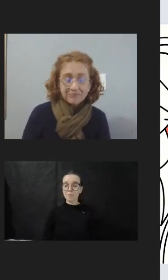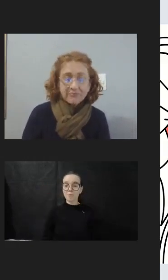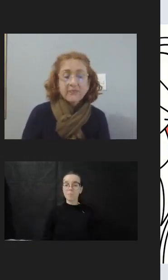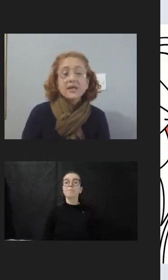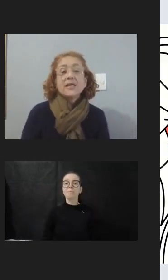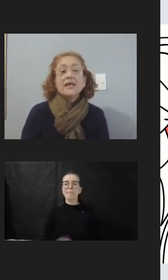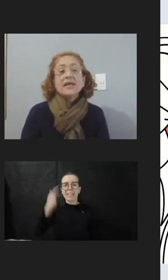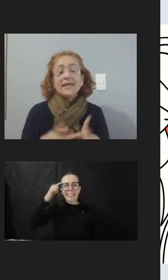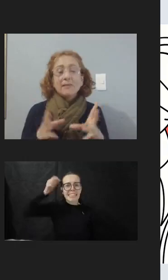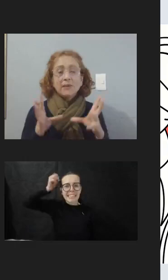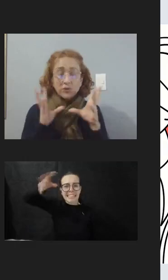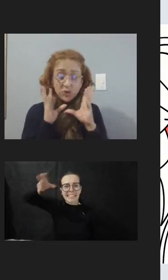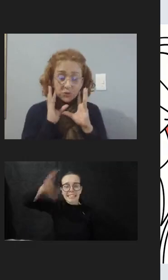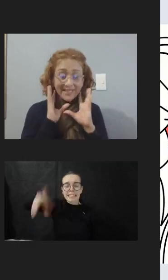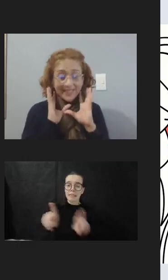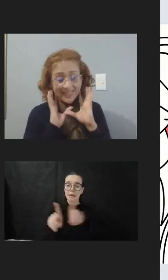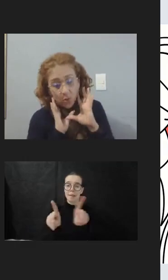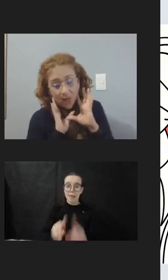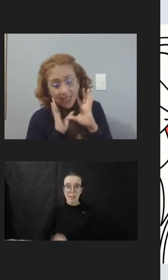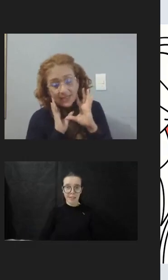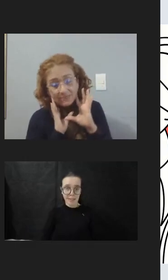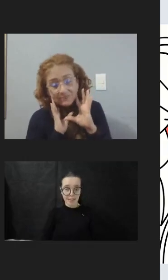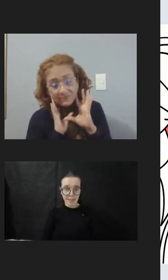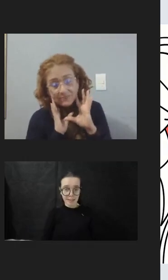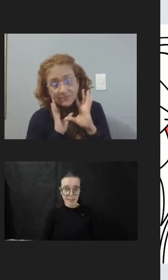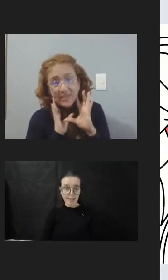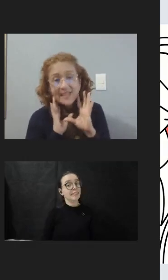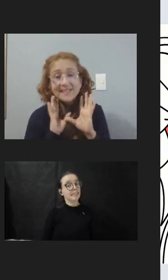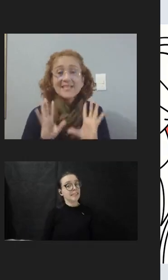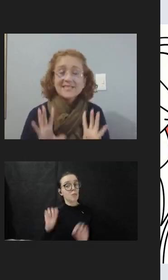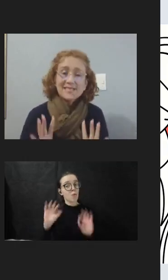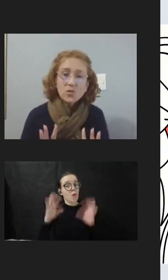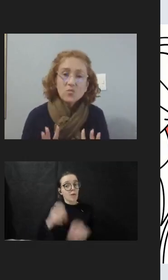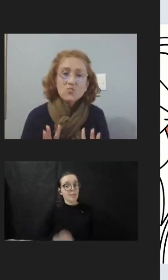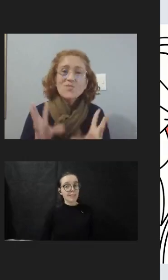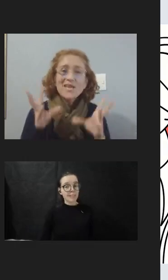diagnóstica? É uma postura inadequada